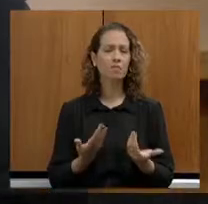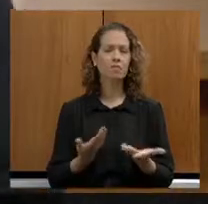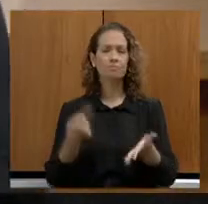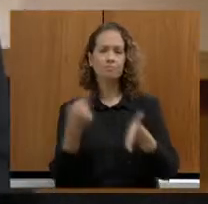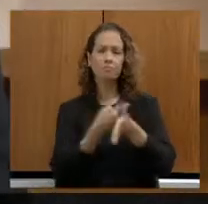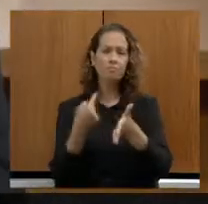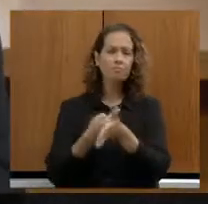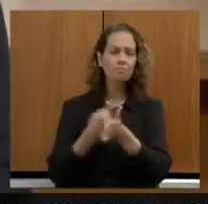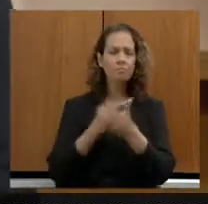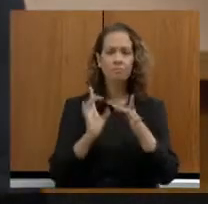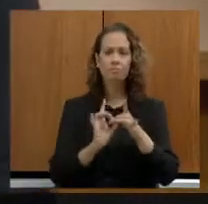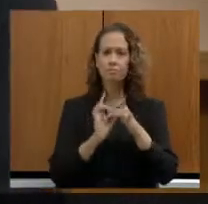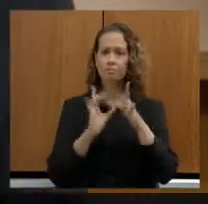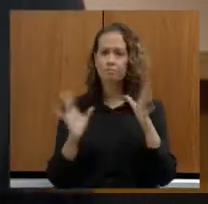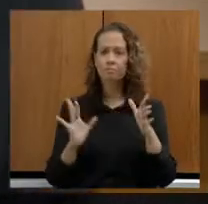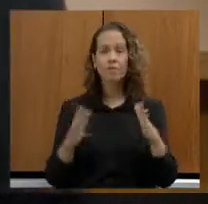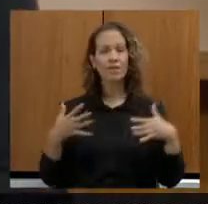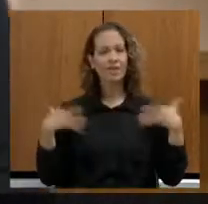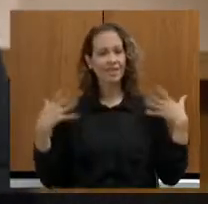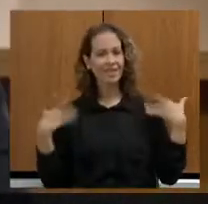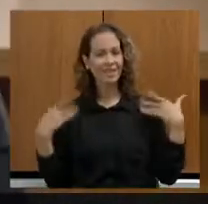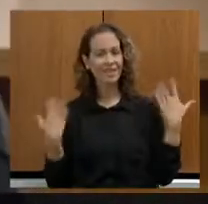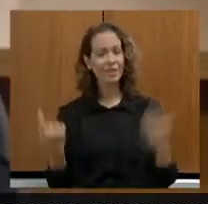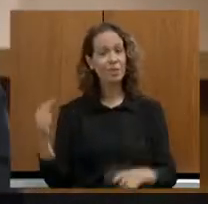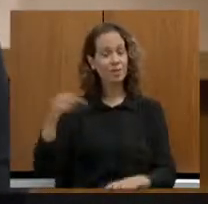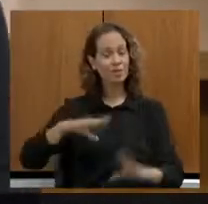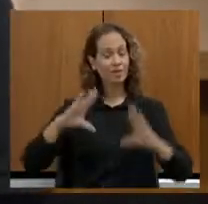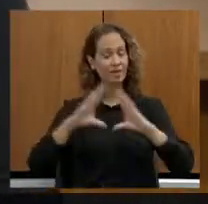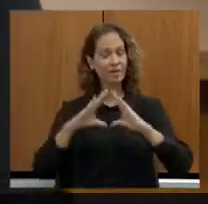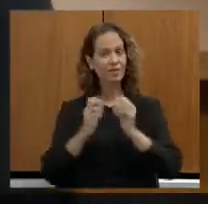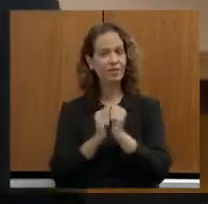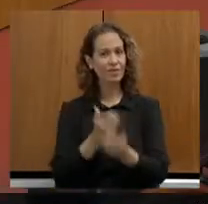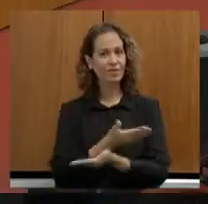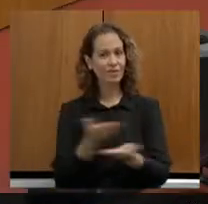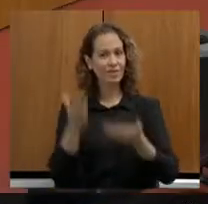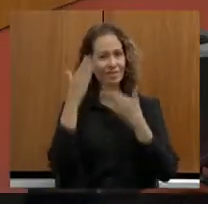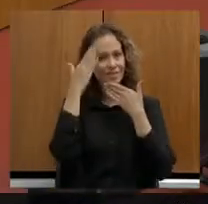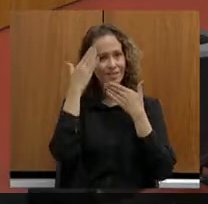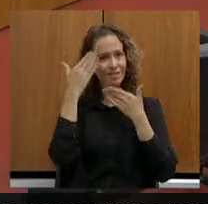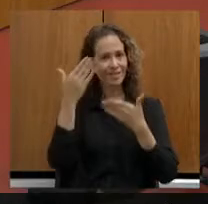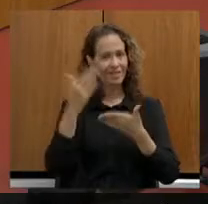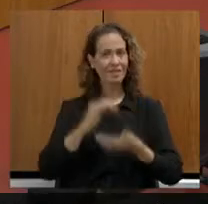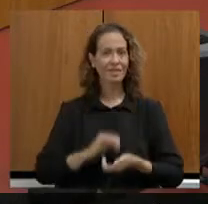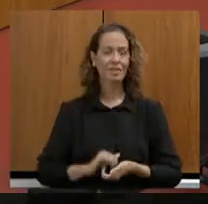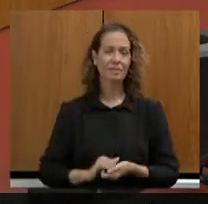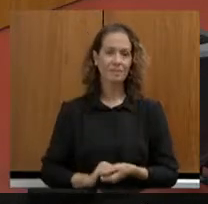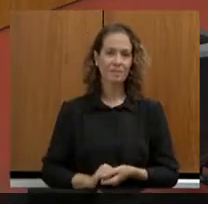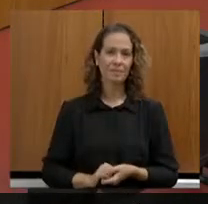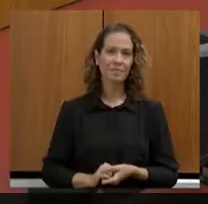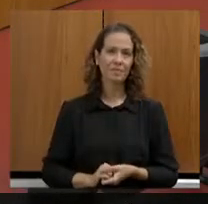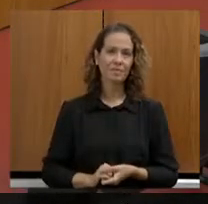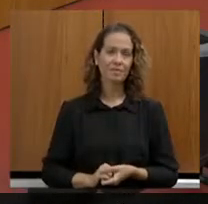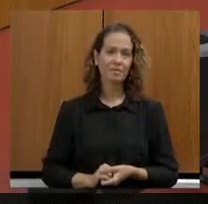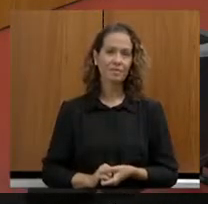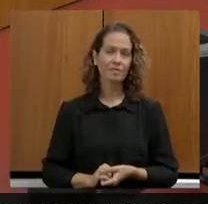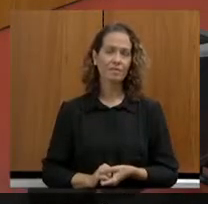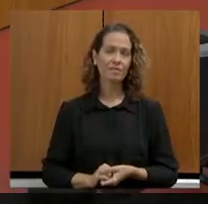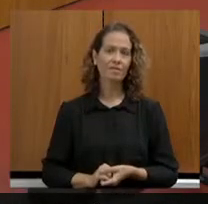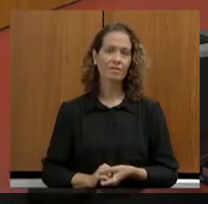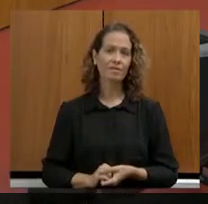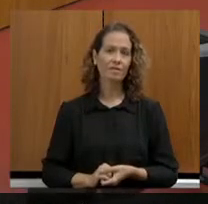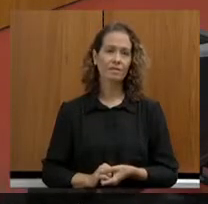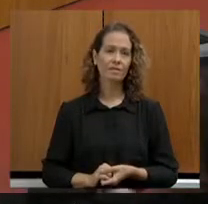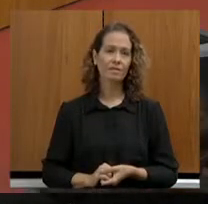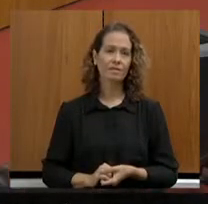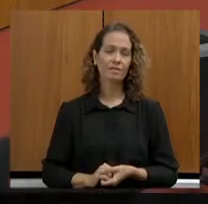mais uma vez dizendo que é uma grande alegria para mim estar nessa casa aqui com vocês Muito obrigado é